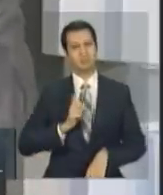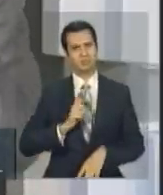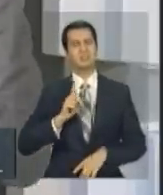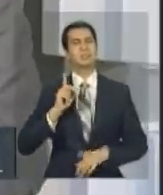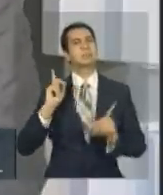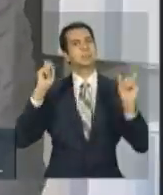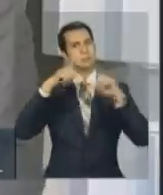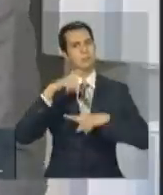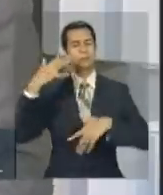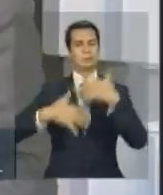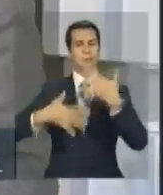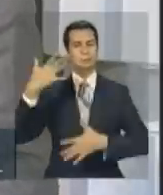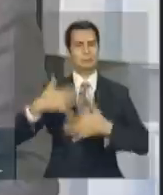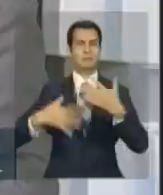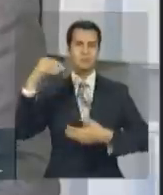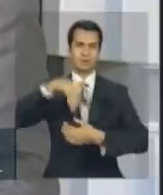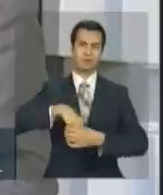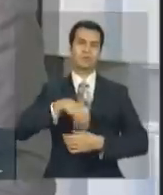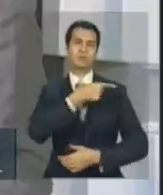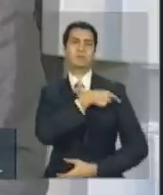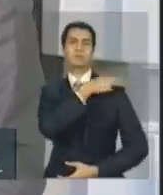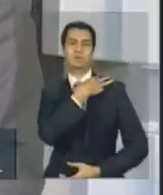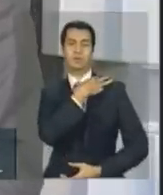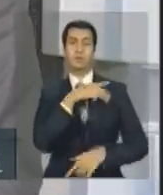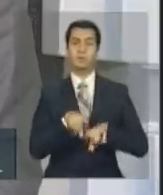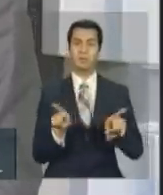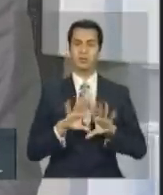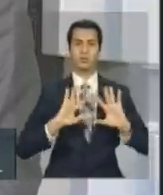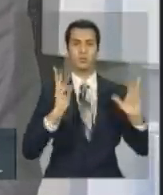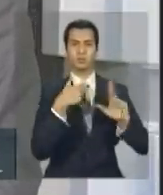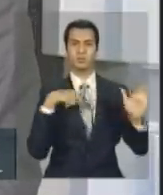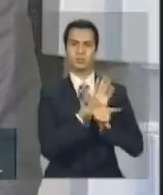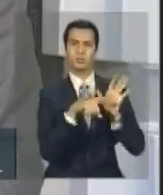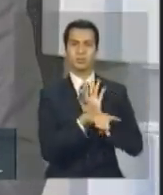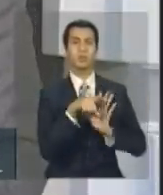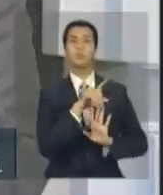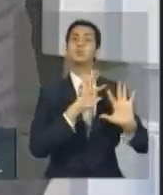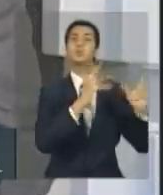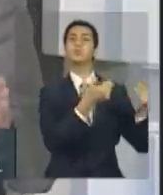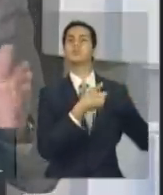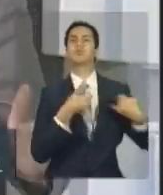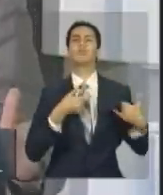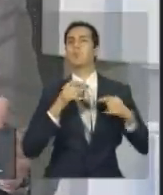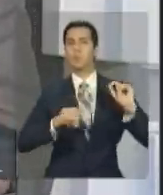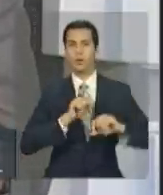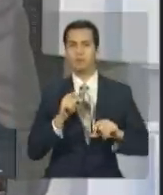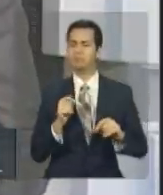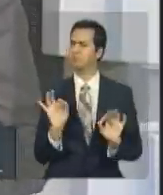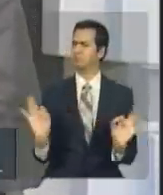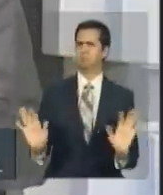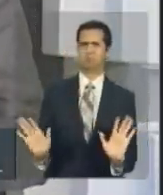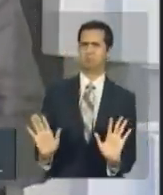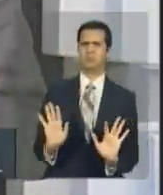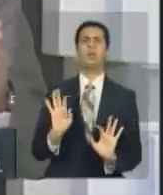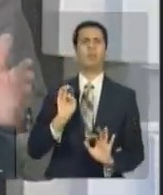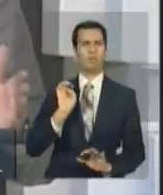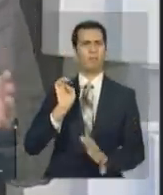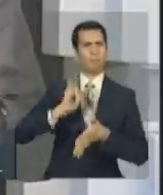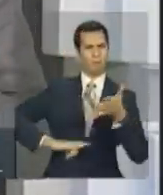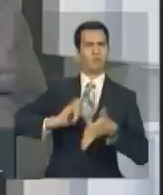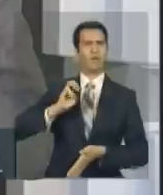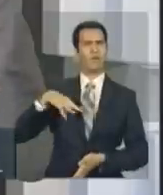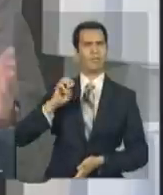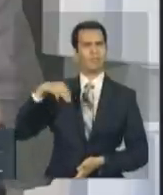ensino médio. E, assim, de todos que eu perguntei, todos me disseram, não, o Enem ajuda a organizar,